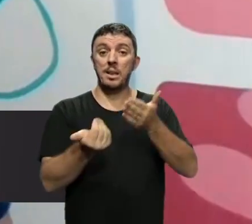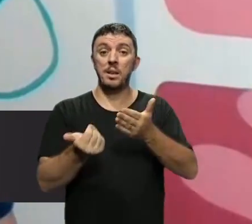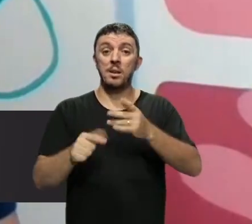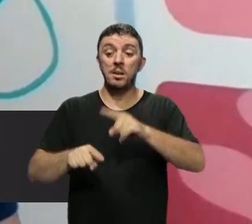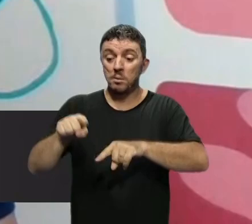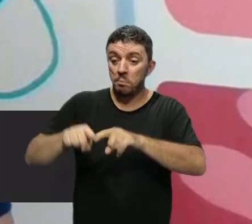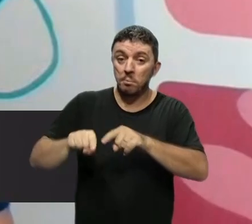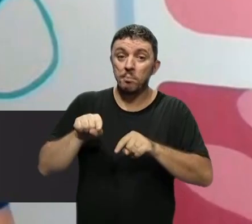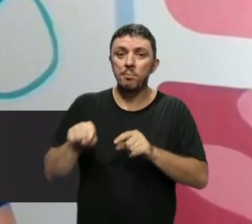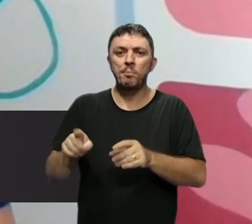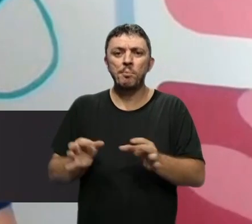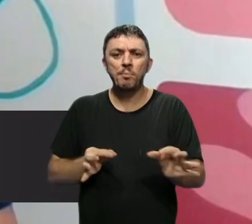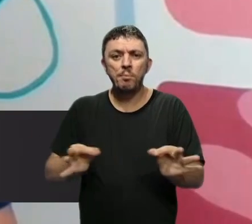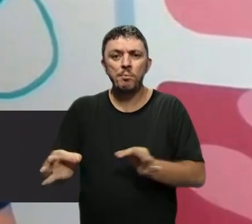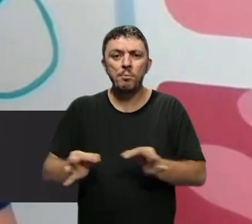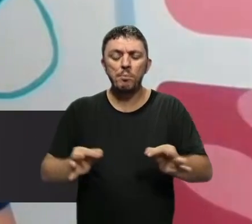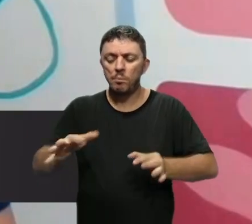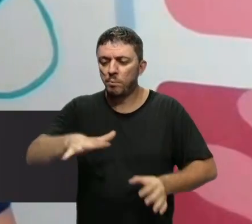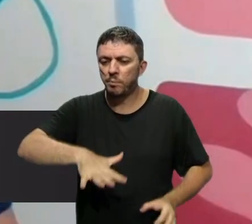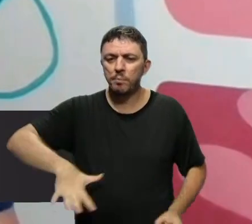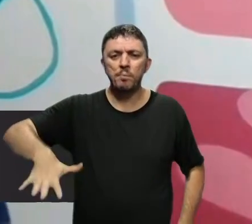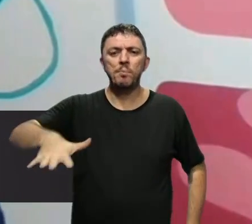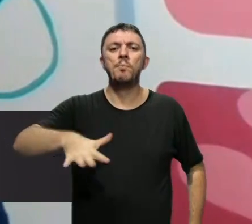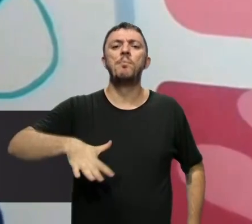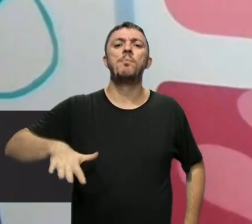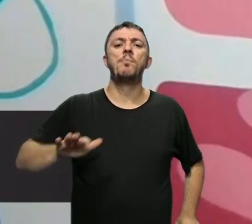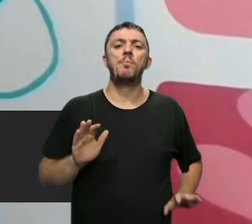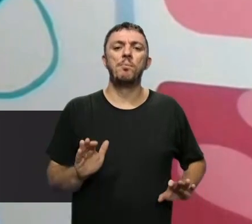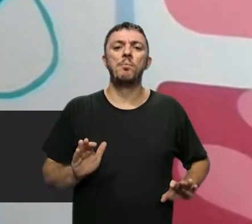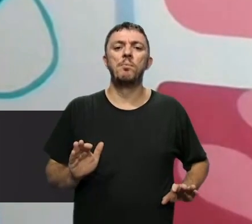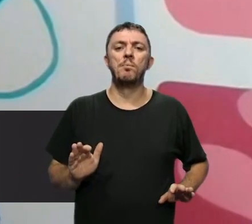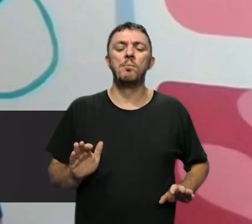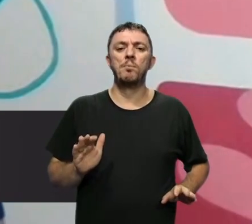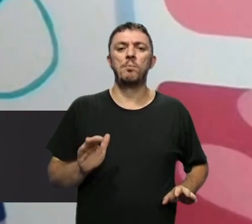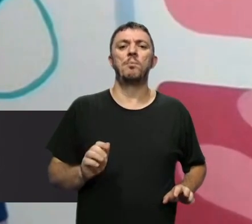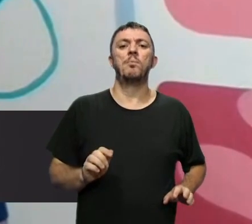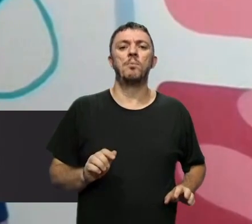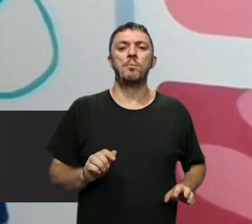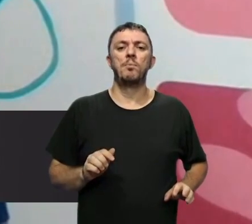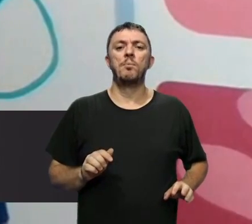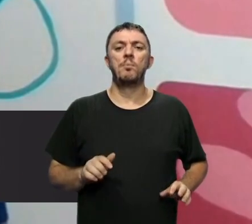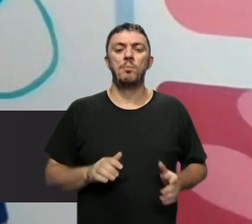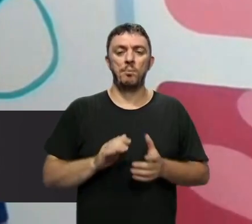gente reorganizava aquele espaço e já virava uma outra provocação.